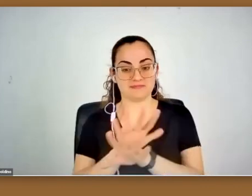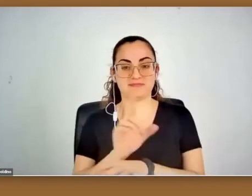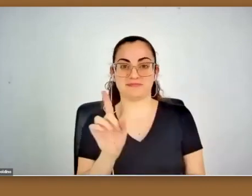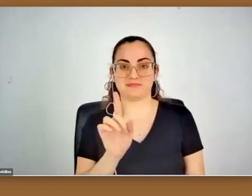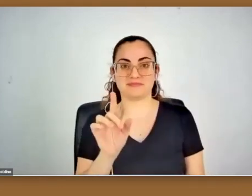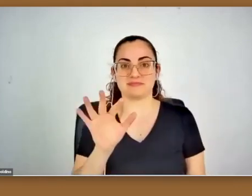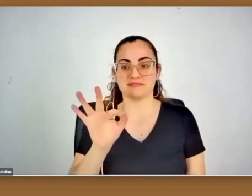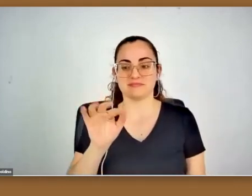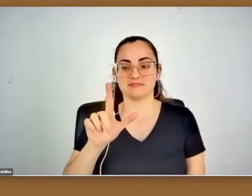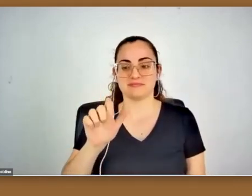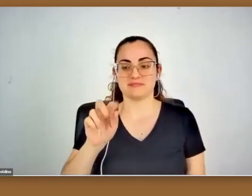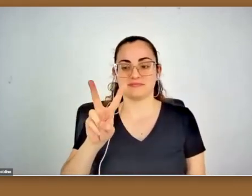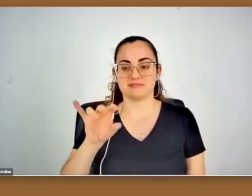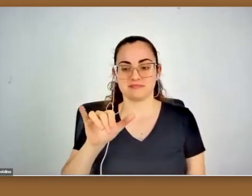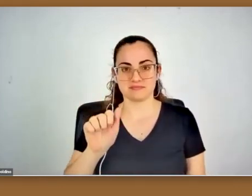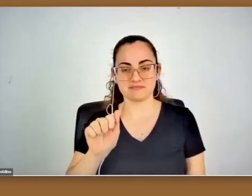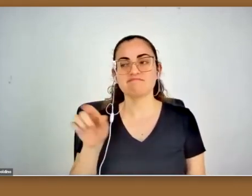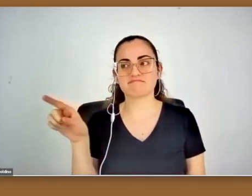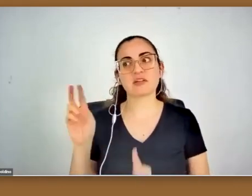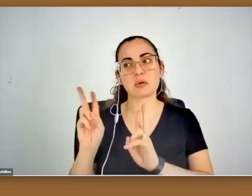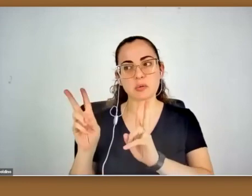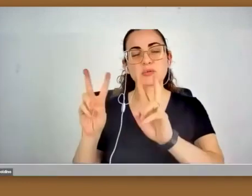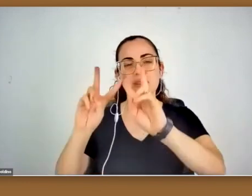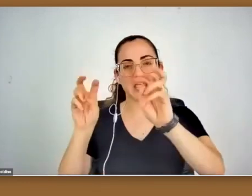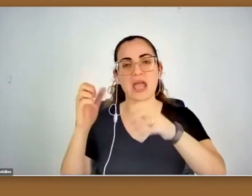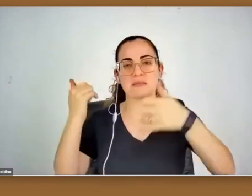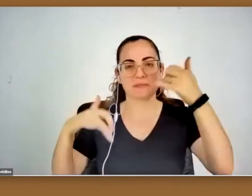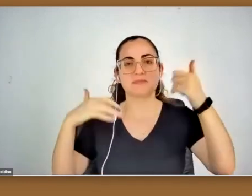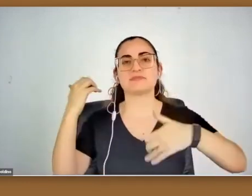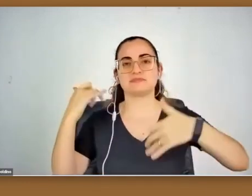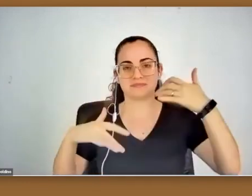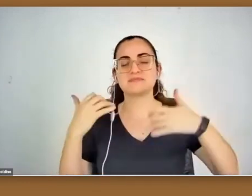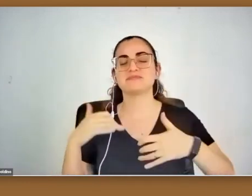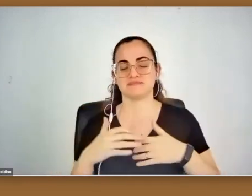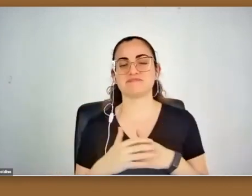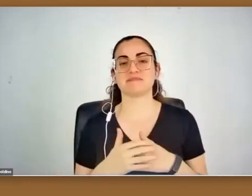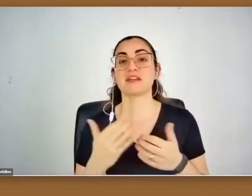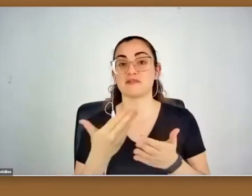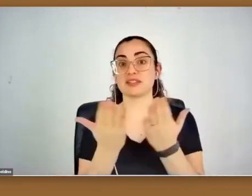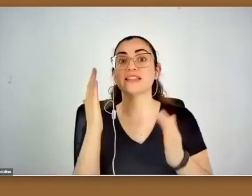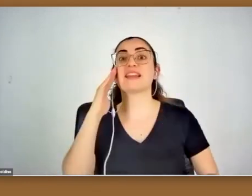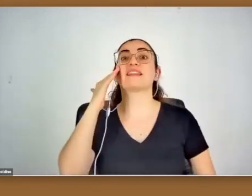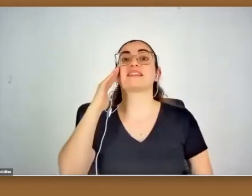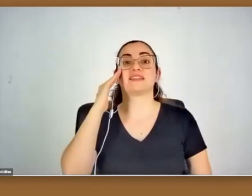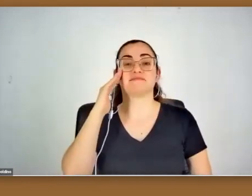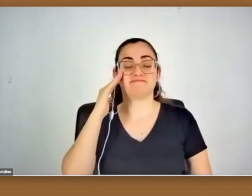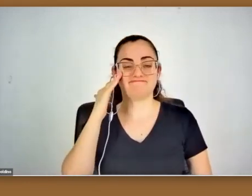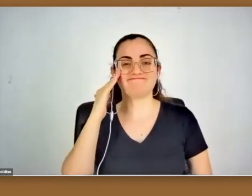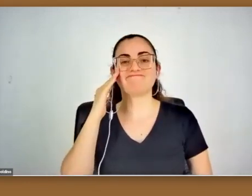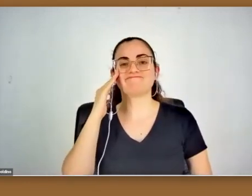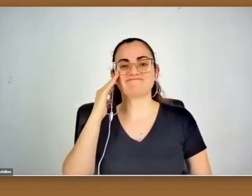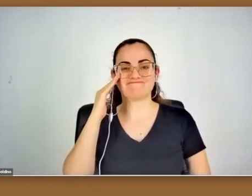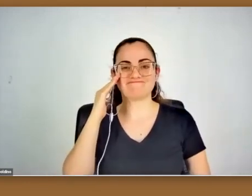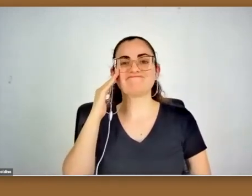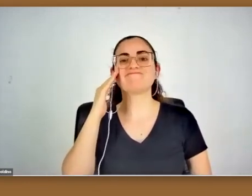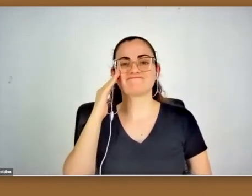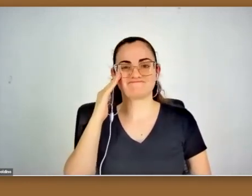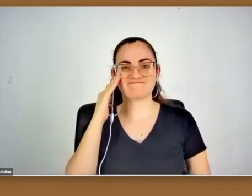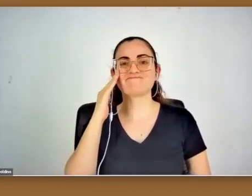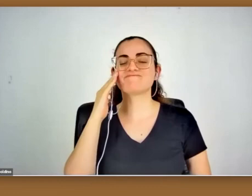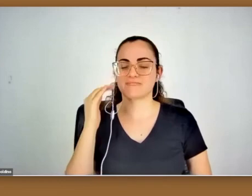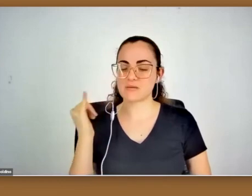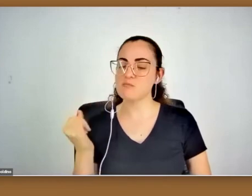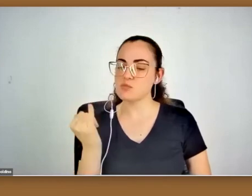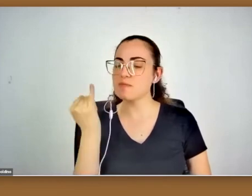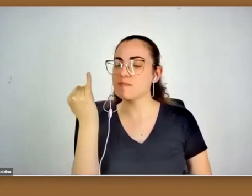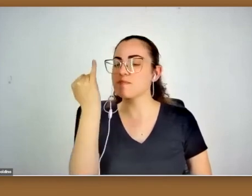vocês vão entender outras partes, né, desse assunto, que é importante. E digo mais para vocês também, uma das coisas que